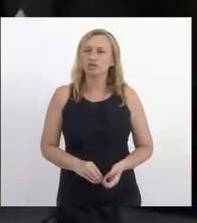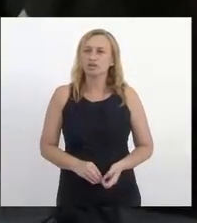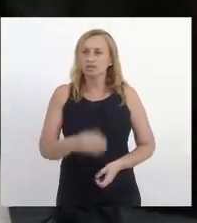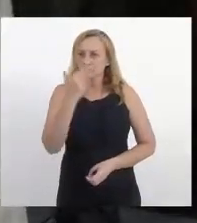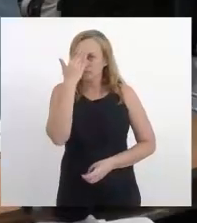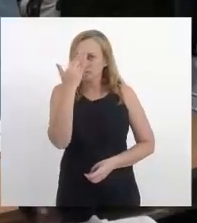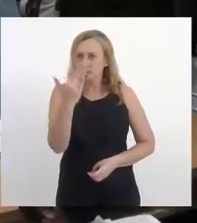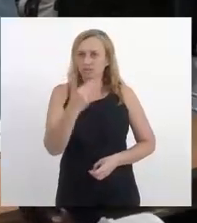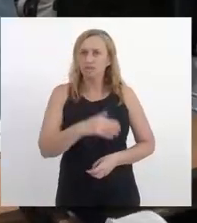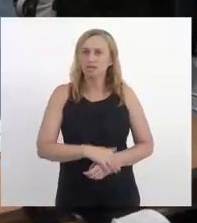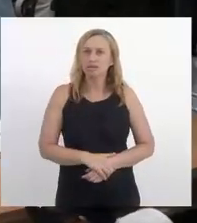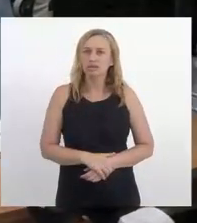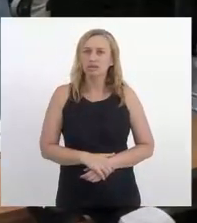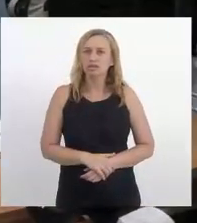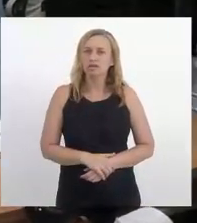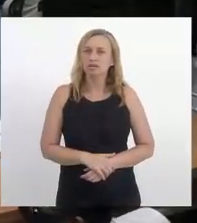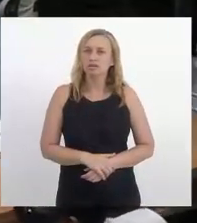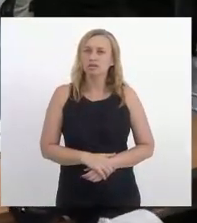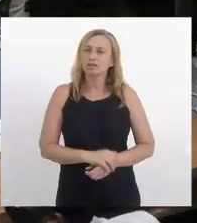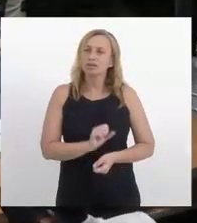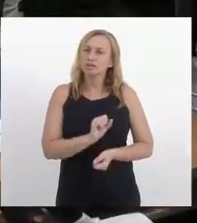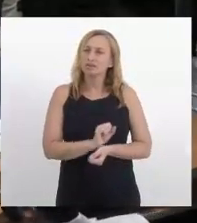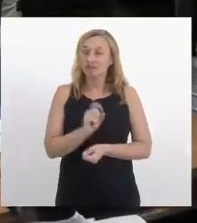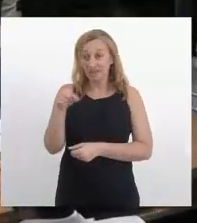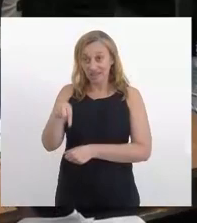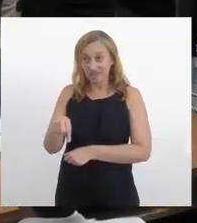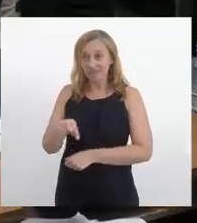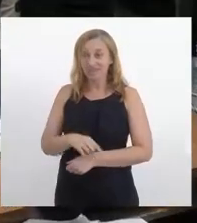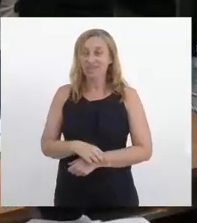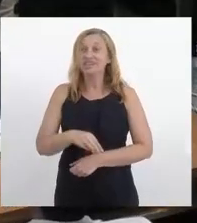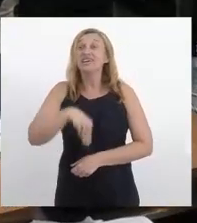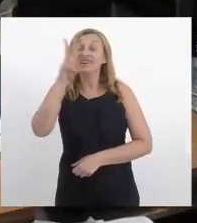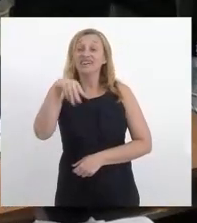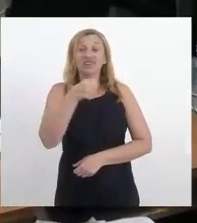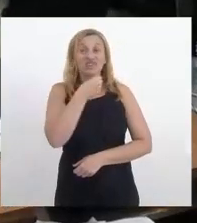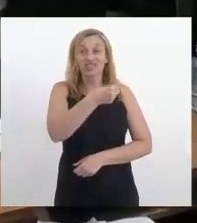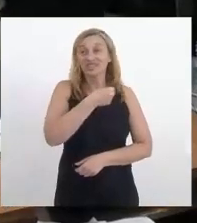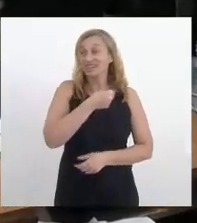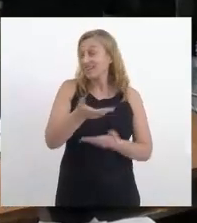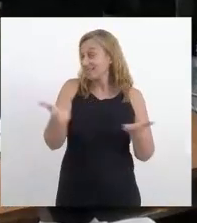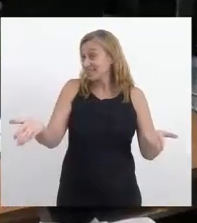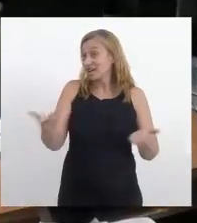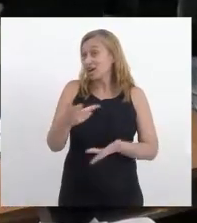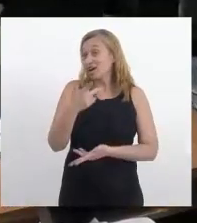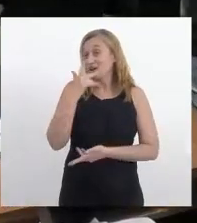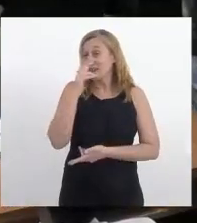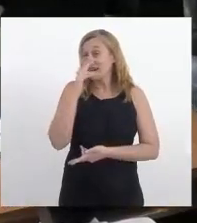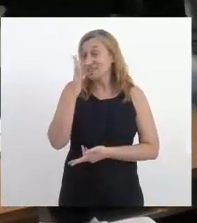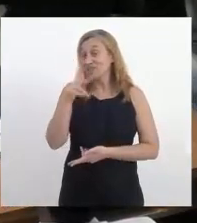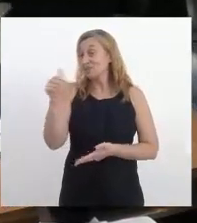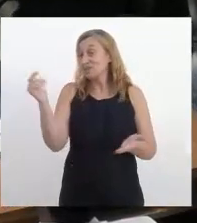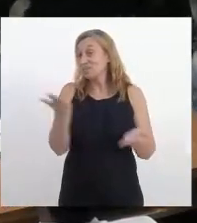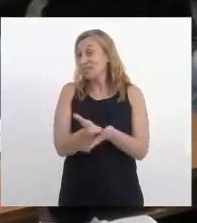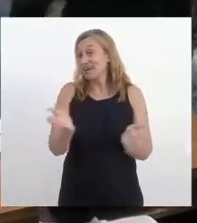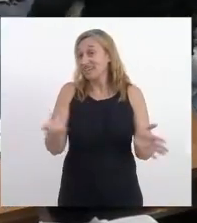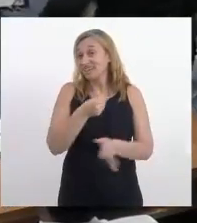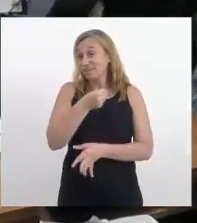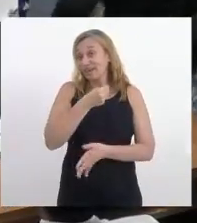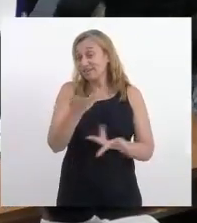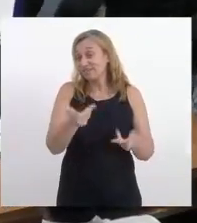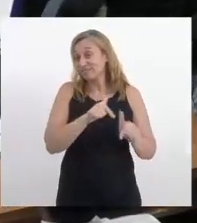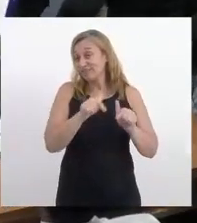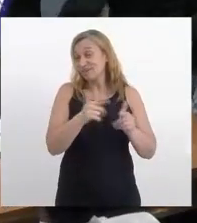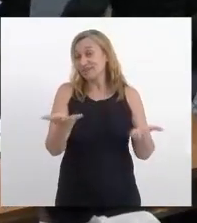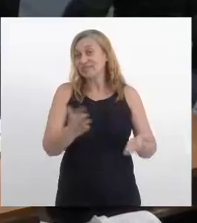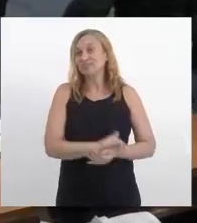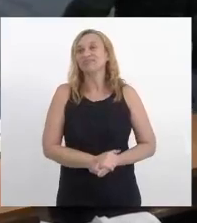Muito obrigado. Vou aguardar aqui embaixo. Quem é jornalista é assim, né? Parece que nunca perde a função. Então, agora convido